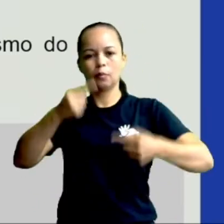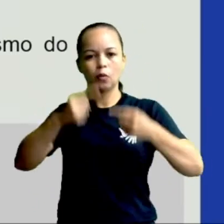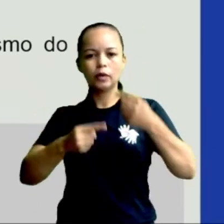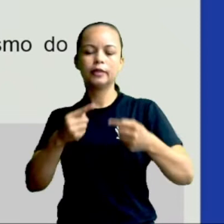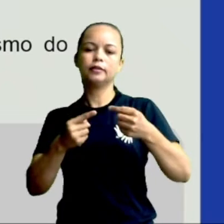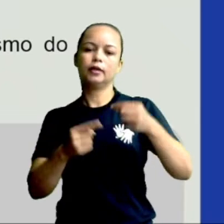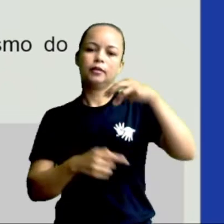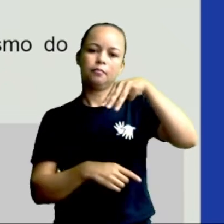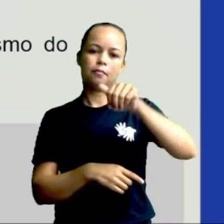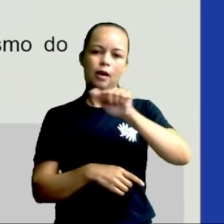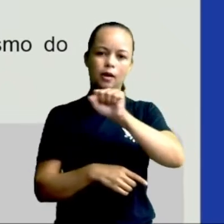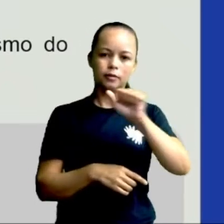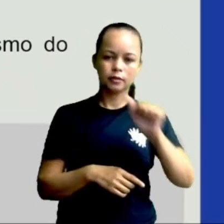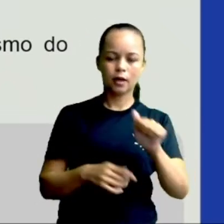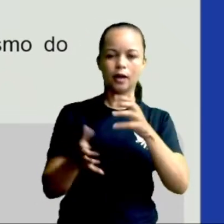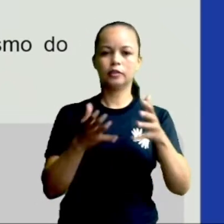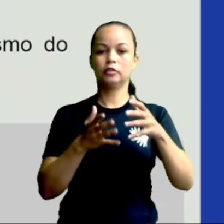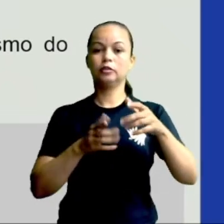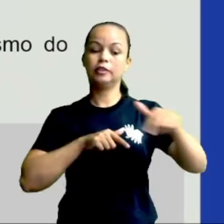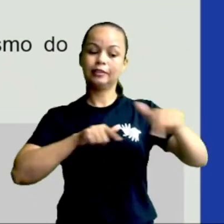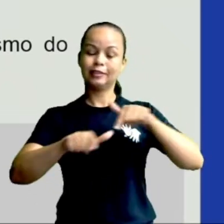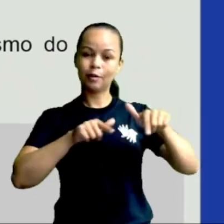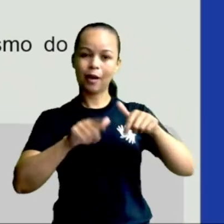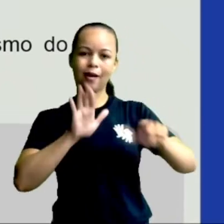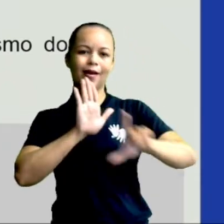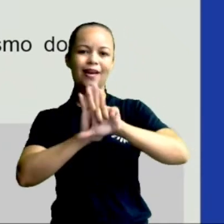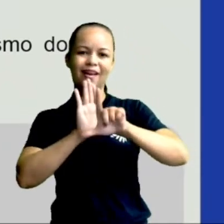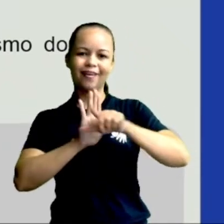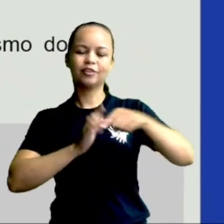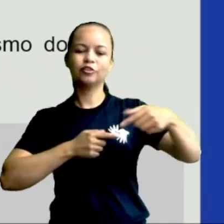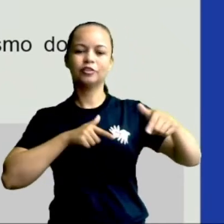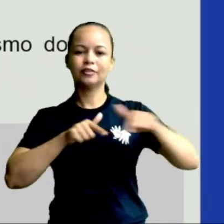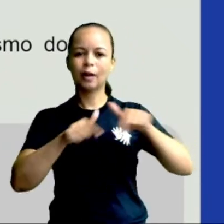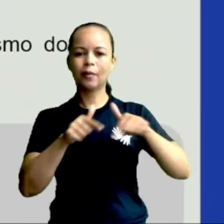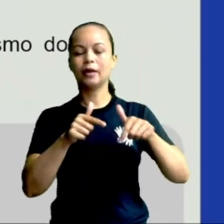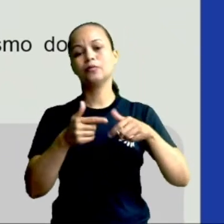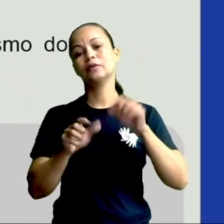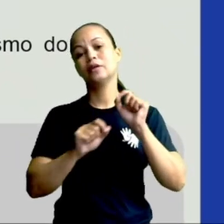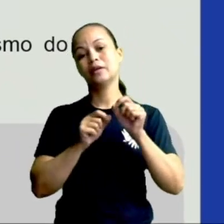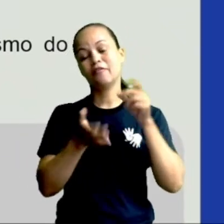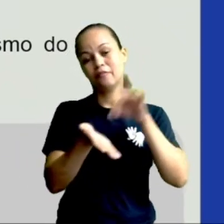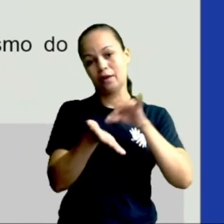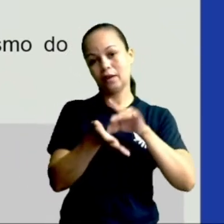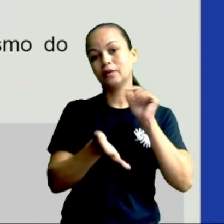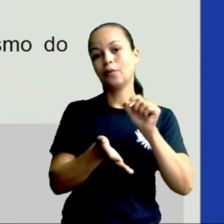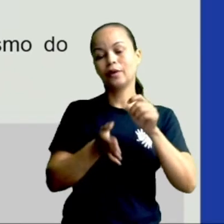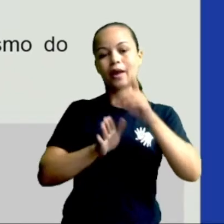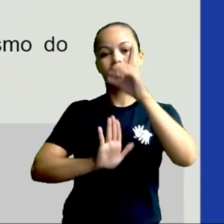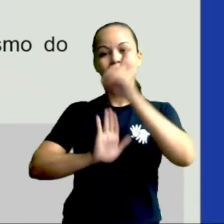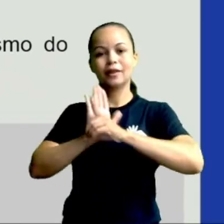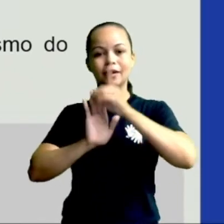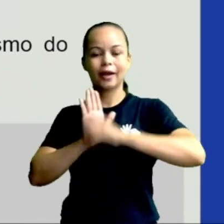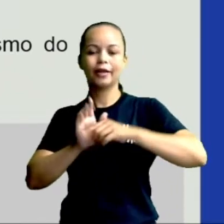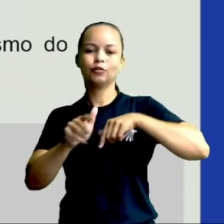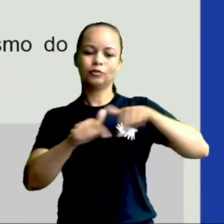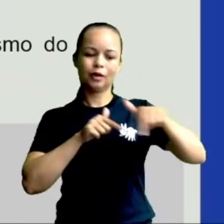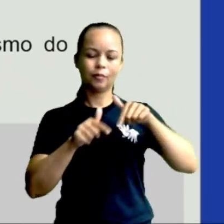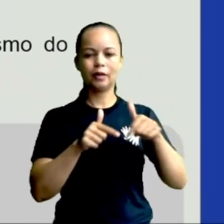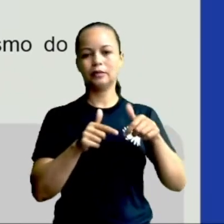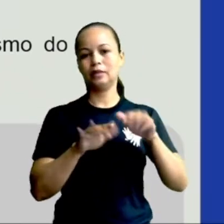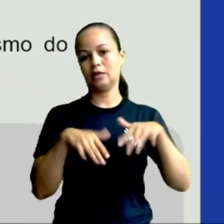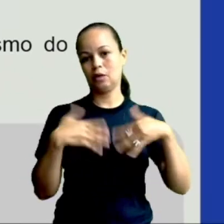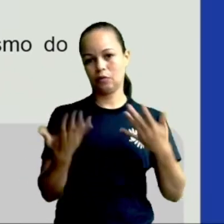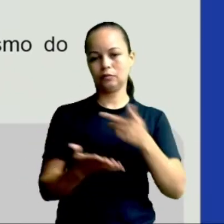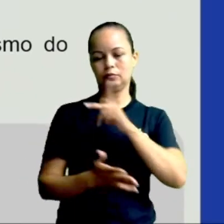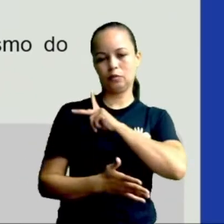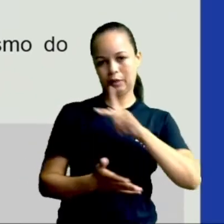com a questão trabalhistas, leis trabalhistas que, na verdade, são direitos dos trabalhadores e não uma concessão de um